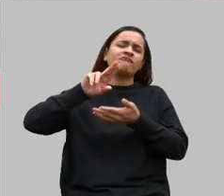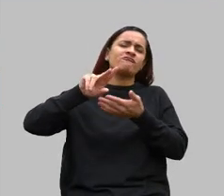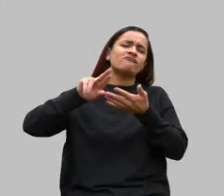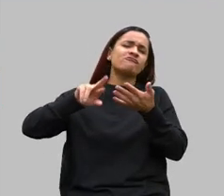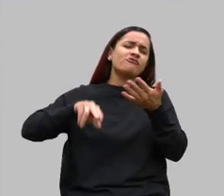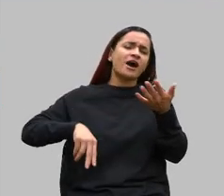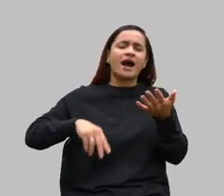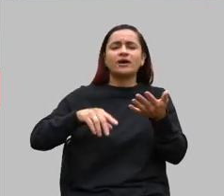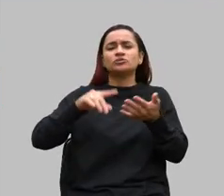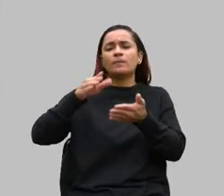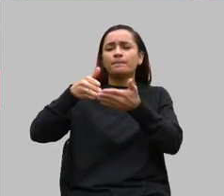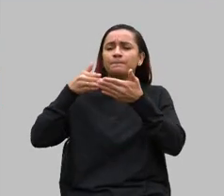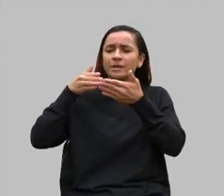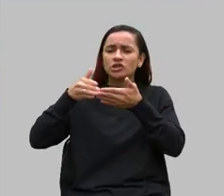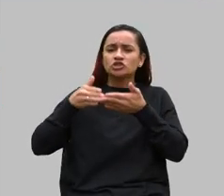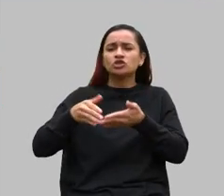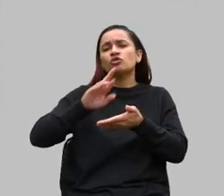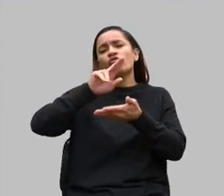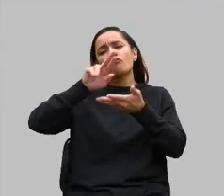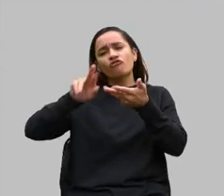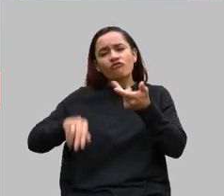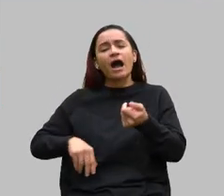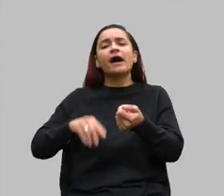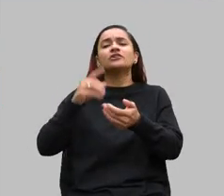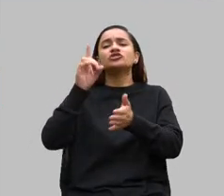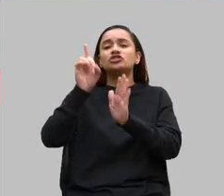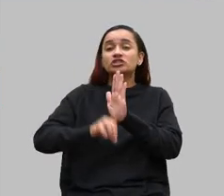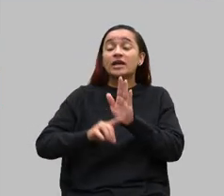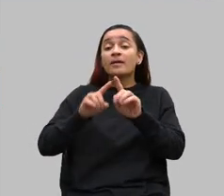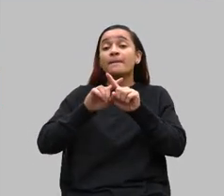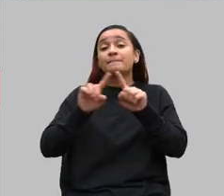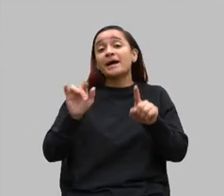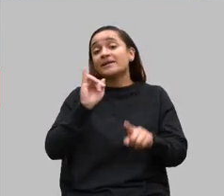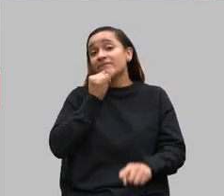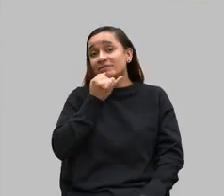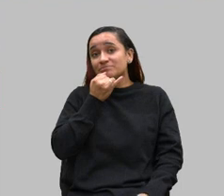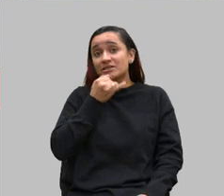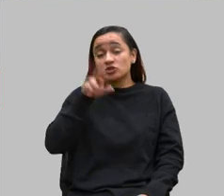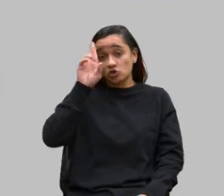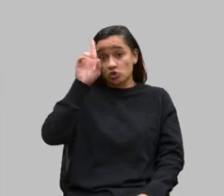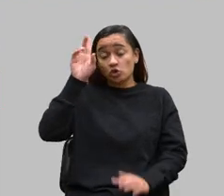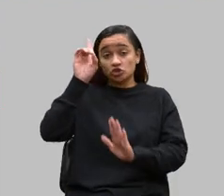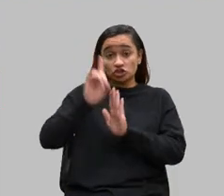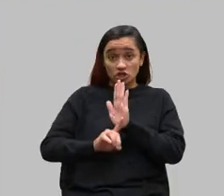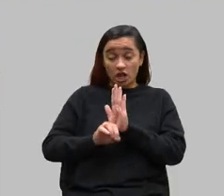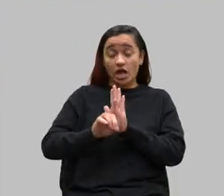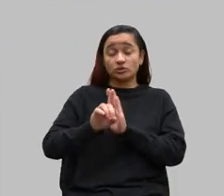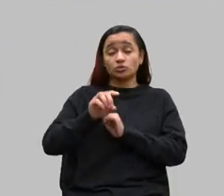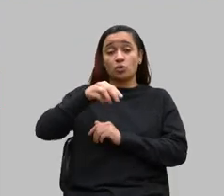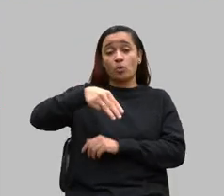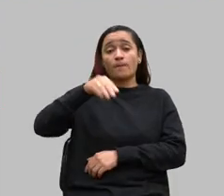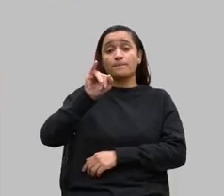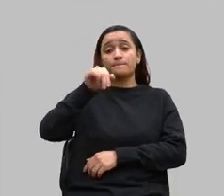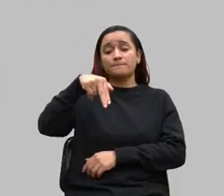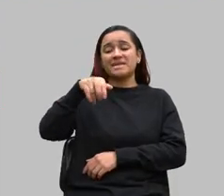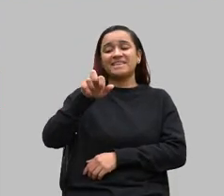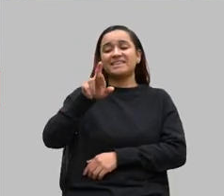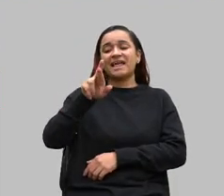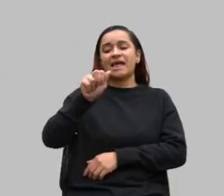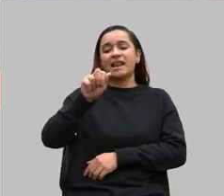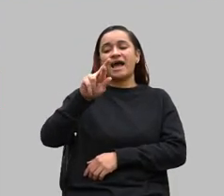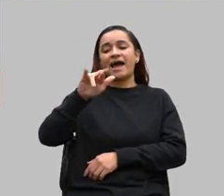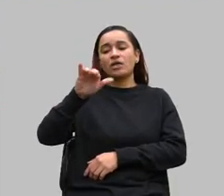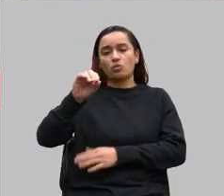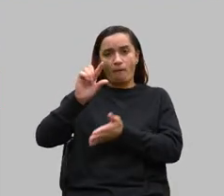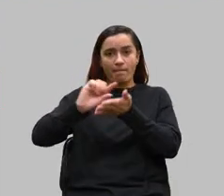pedidos mas a os donos do direito minerário como que eu vou explorar se o porto está tão longe